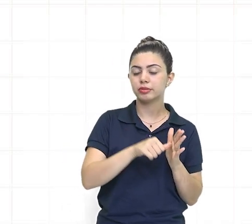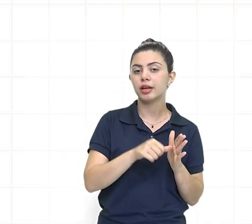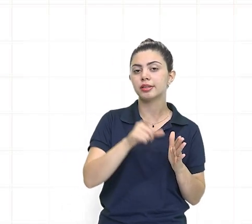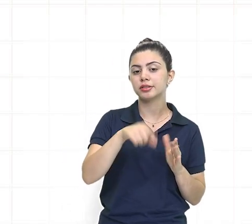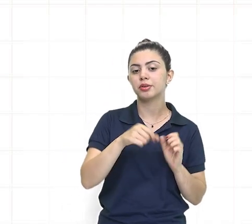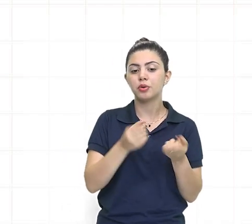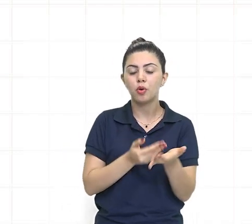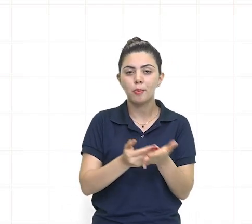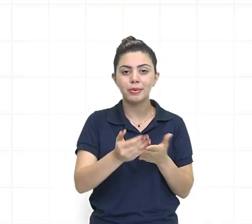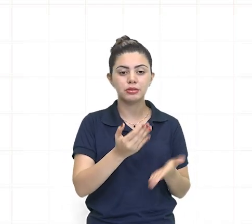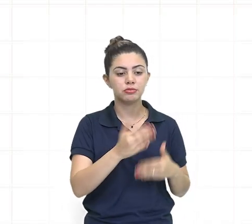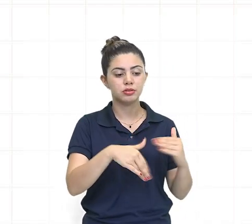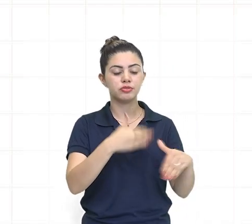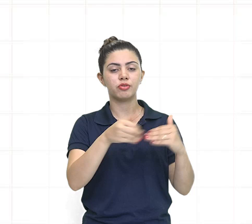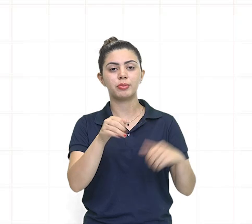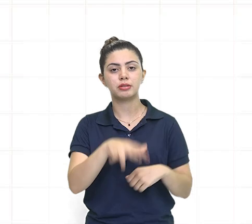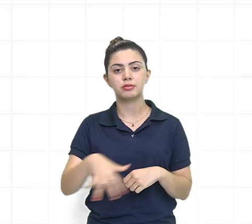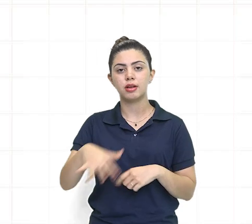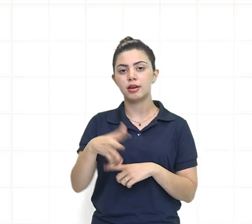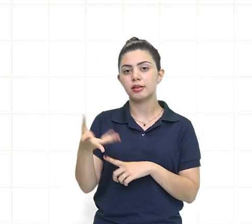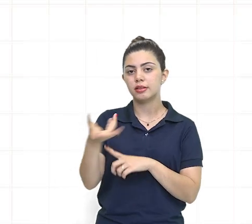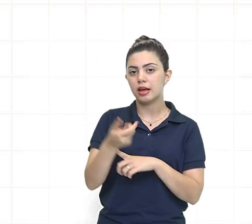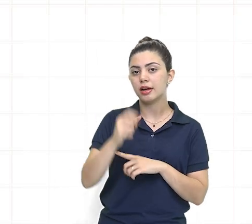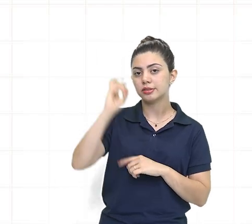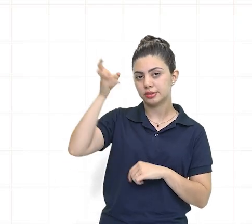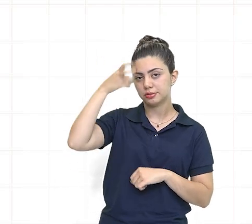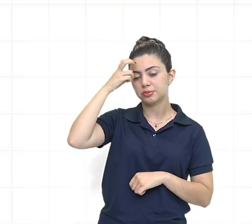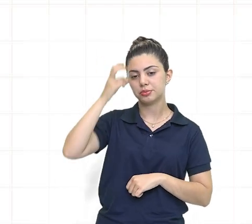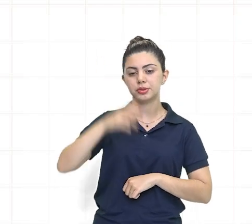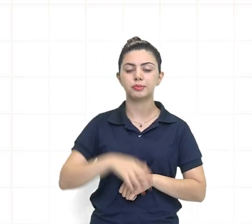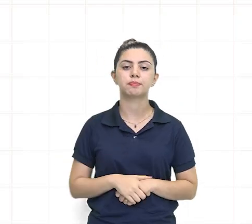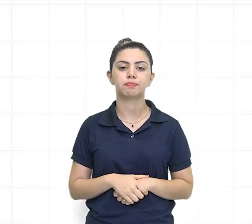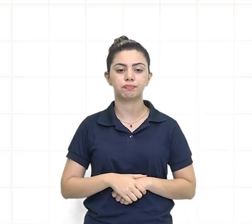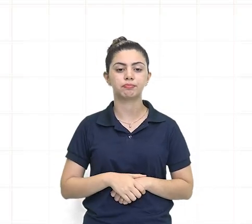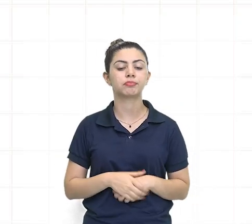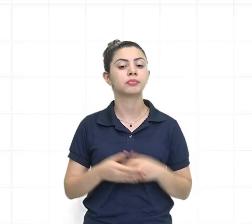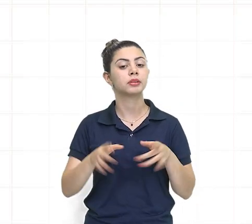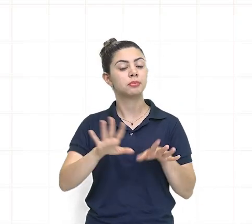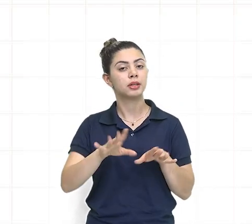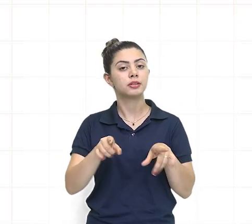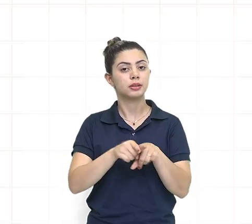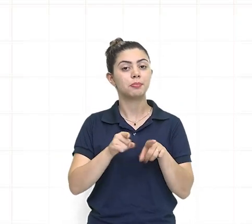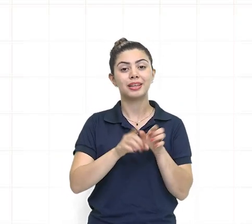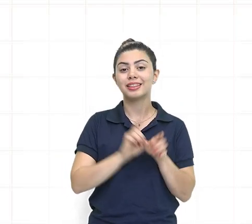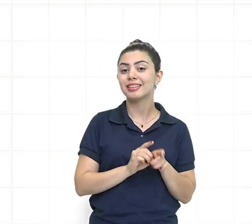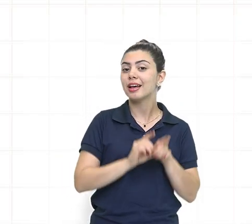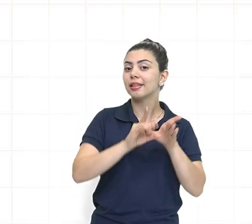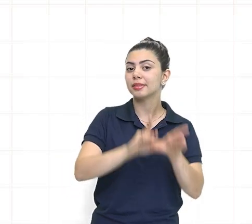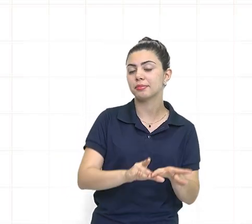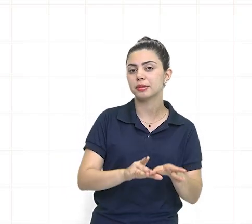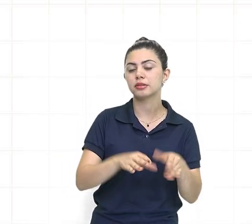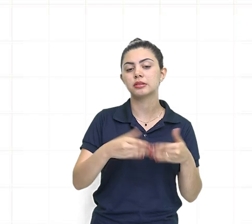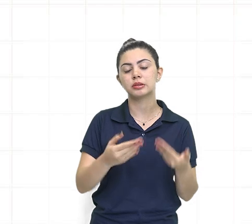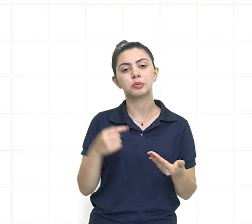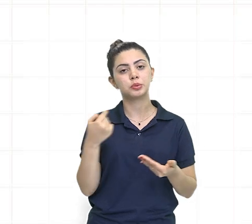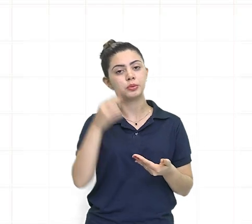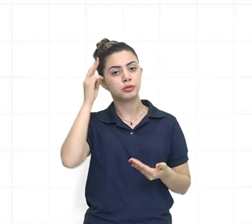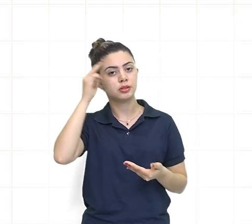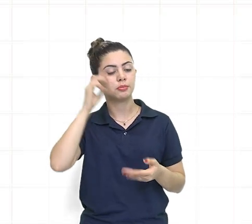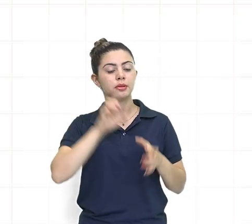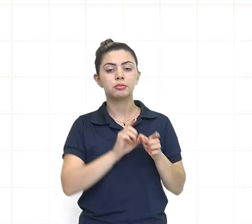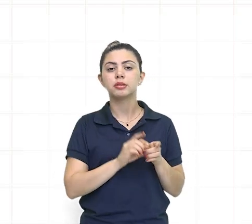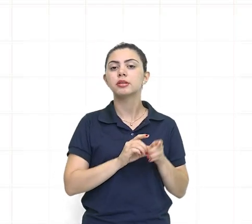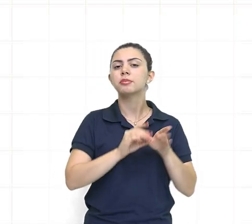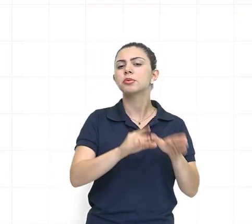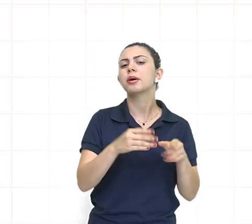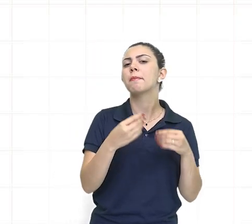do desenvolvimento, então, da arte e da cultura, ok? E, claro, da democracia também. Lembrando que a democracia era